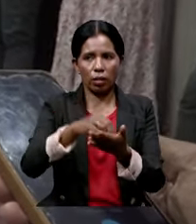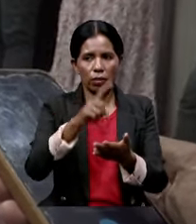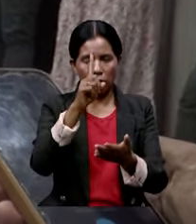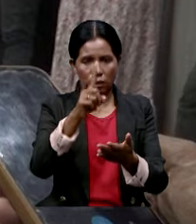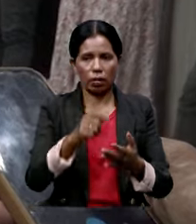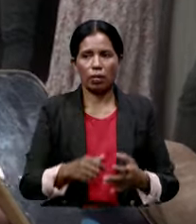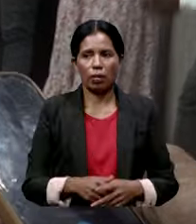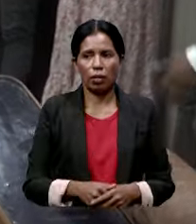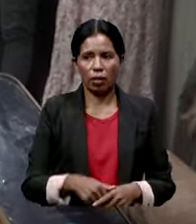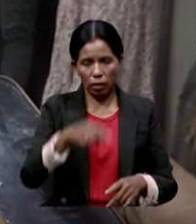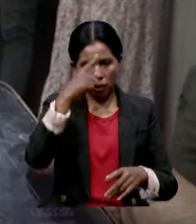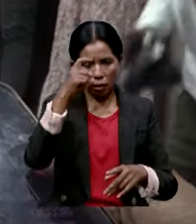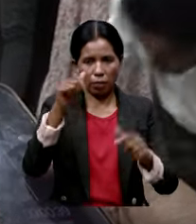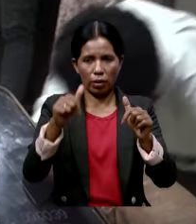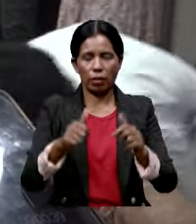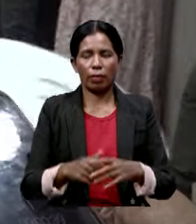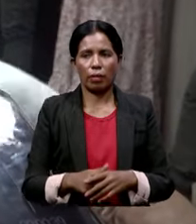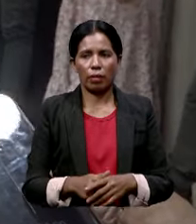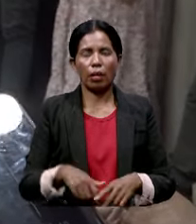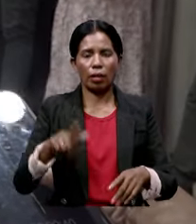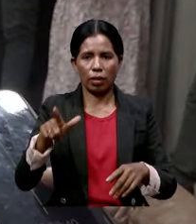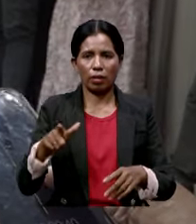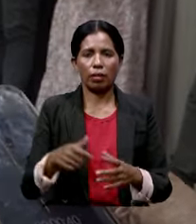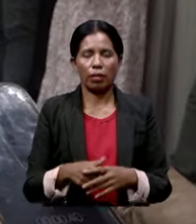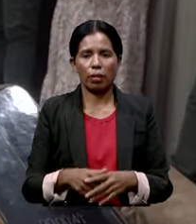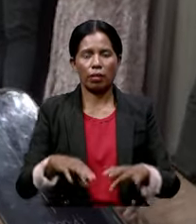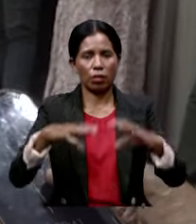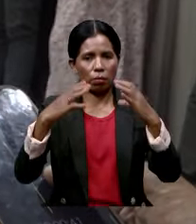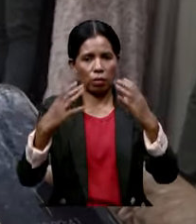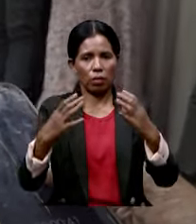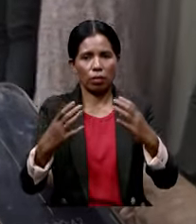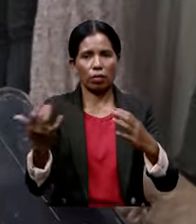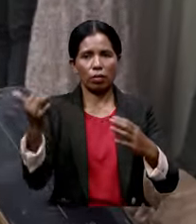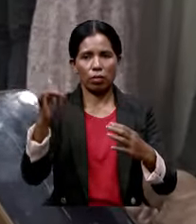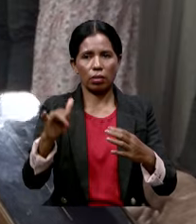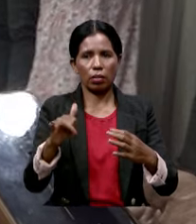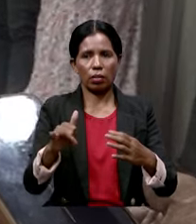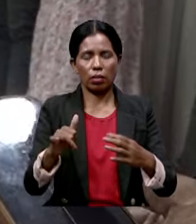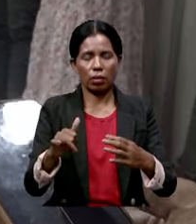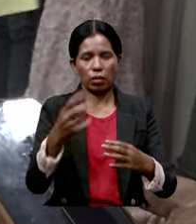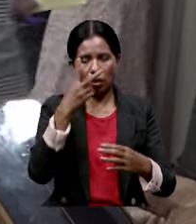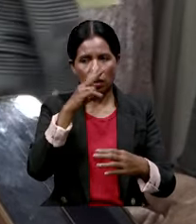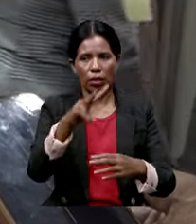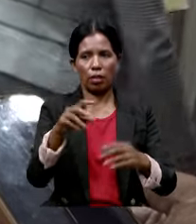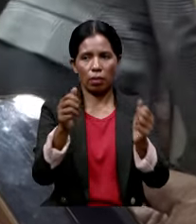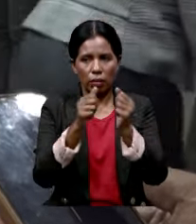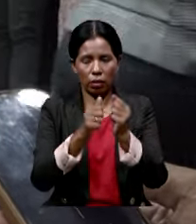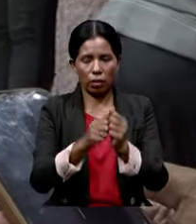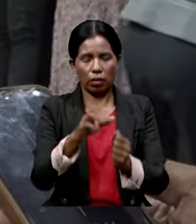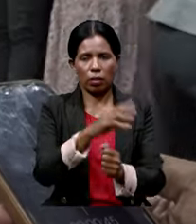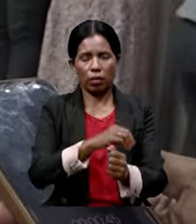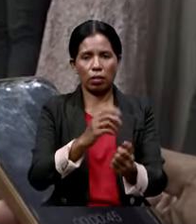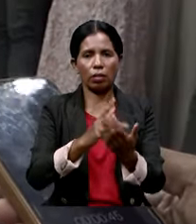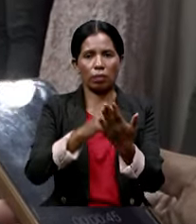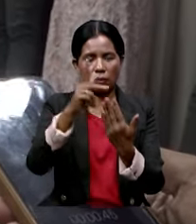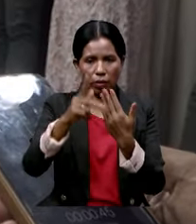deti ainda né maka orsida comissão organizadora se elabora sequência de